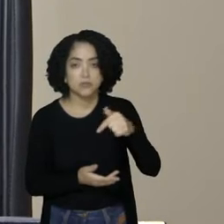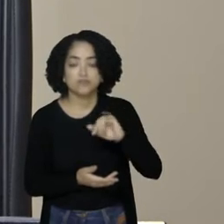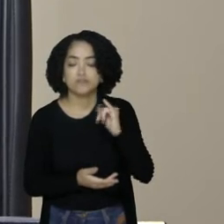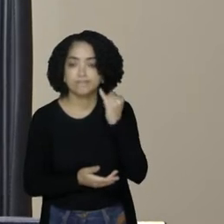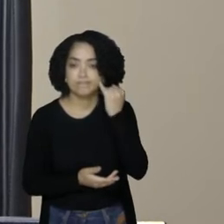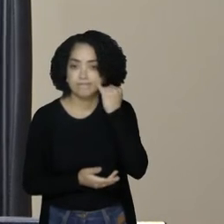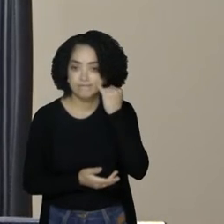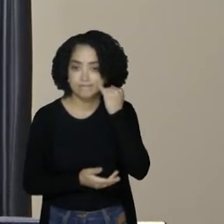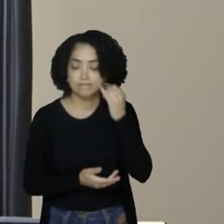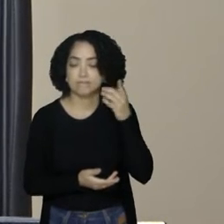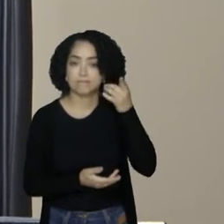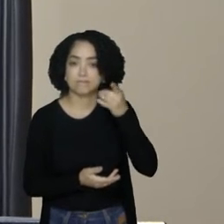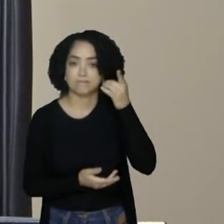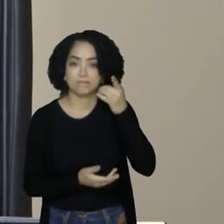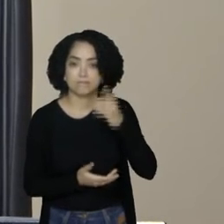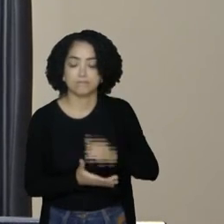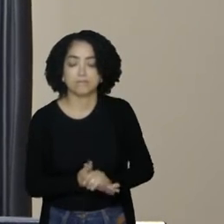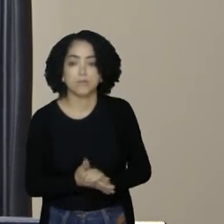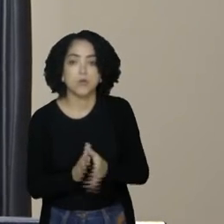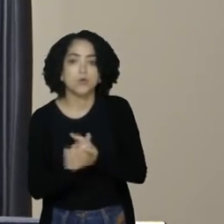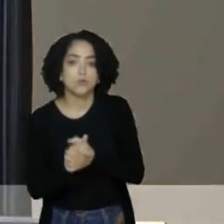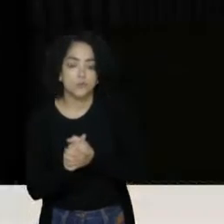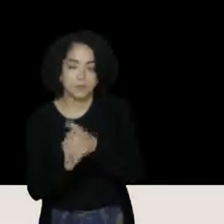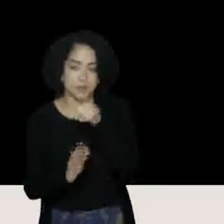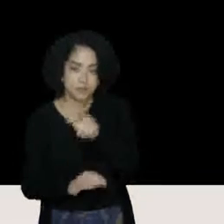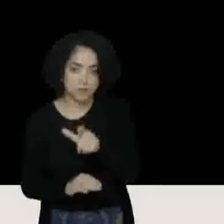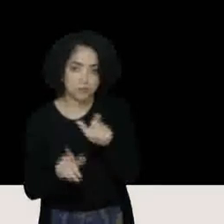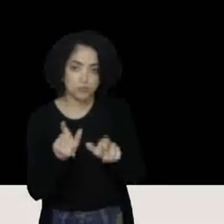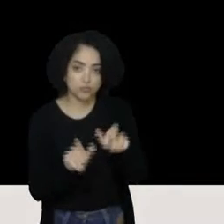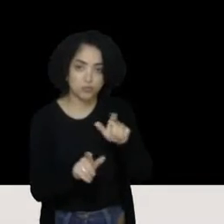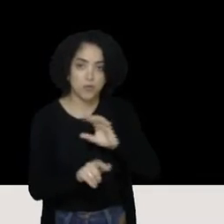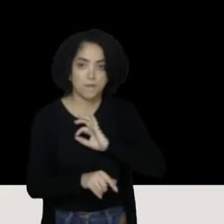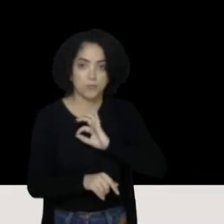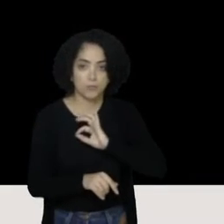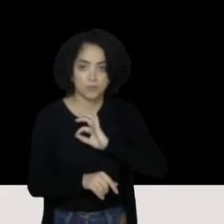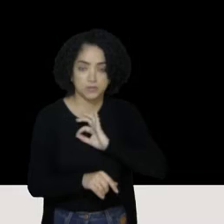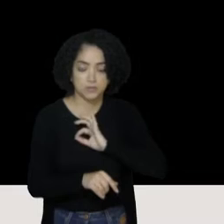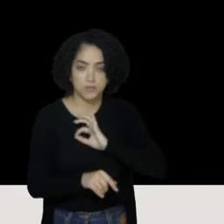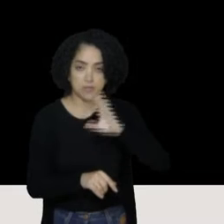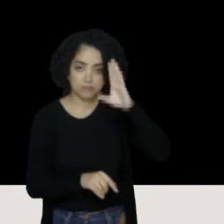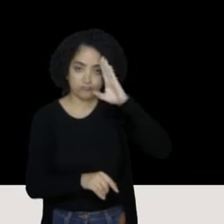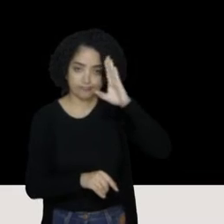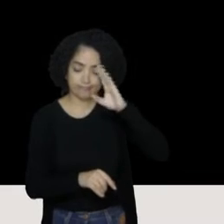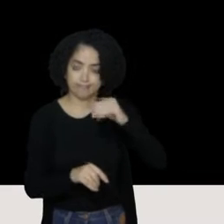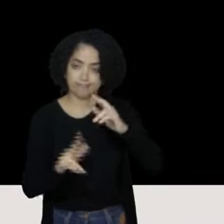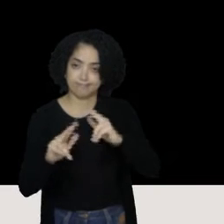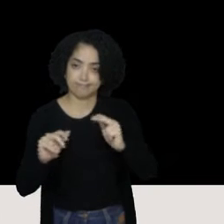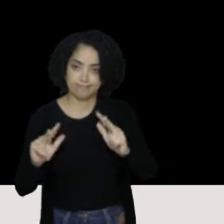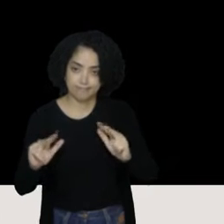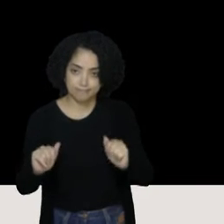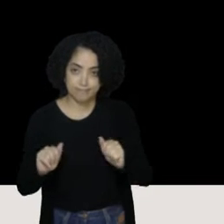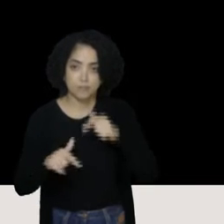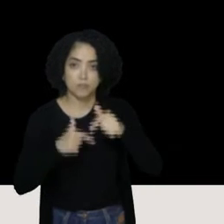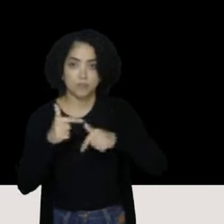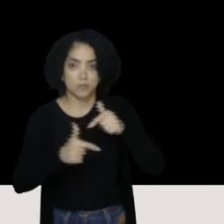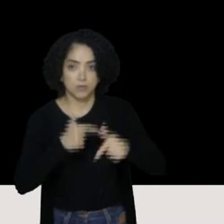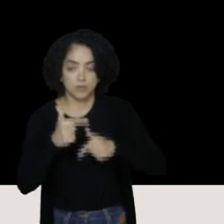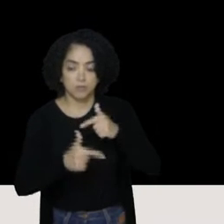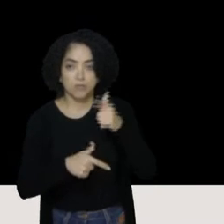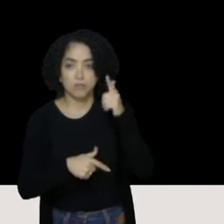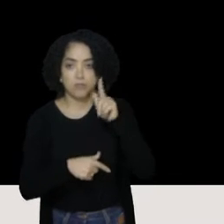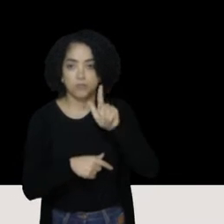Lopes. Cumprimentando os policiais militares do 4º Batalhão de Florianópolis pelo êxito